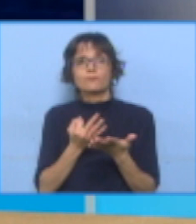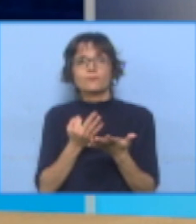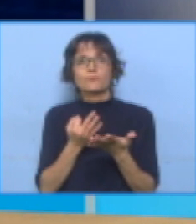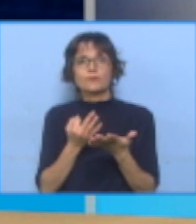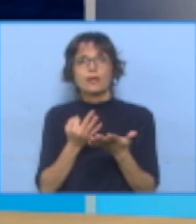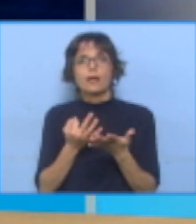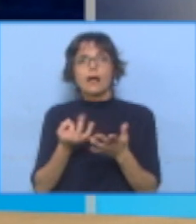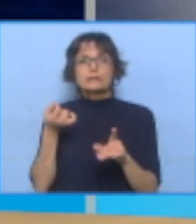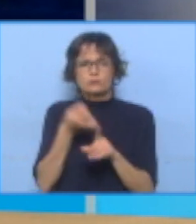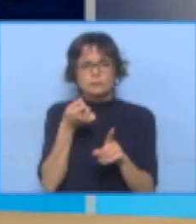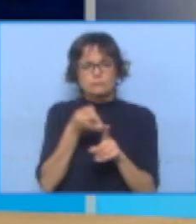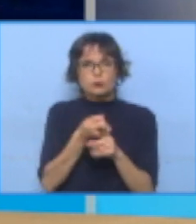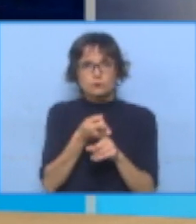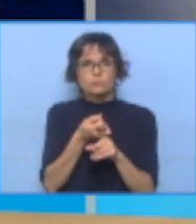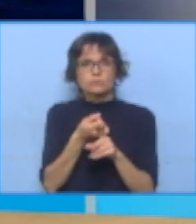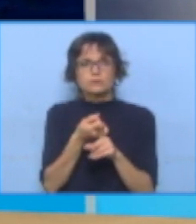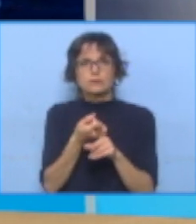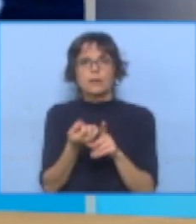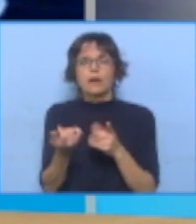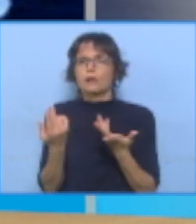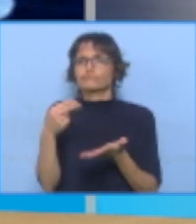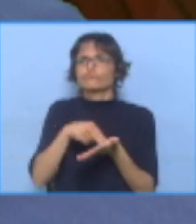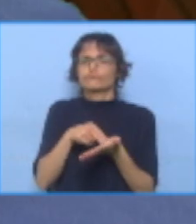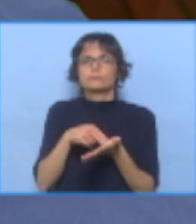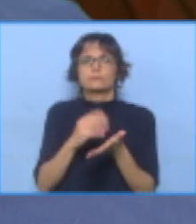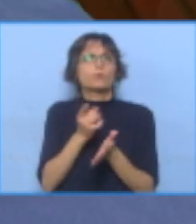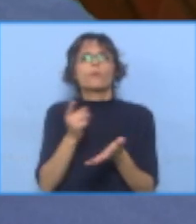o combate ao presentismo, que é uma